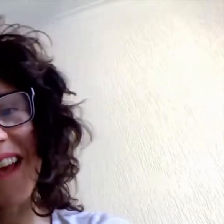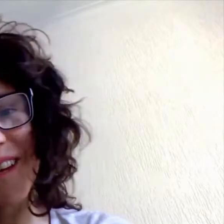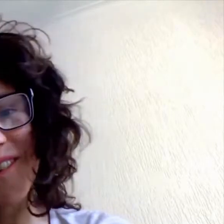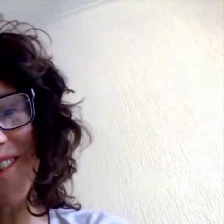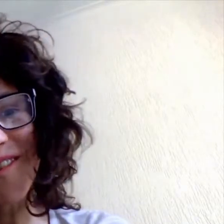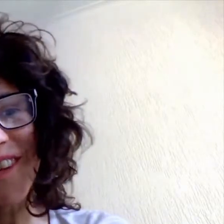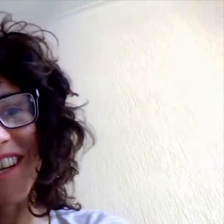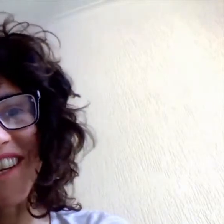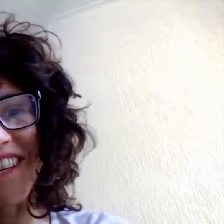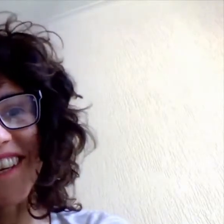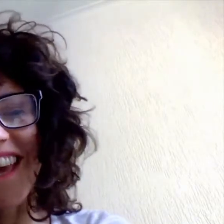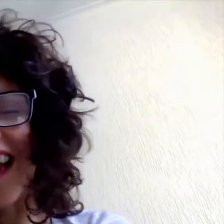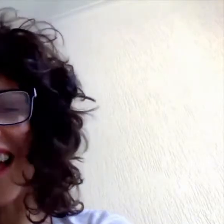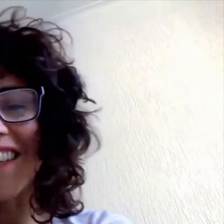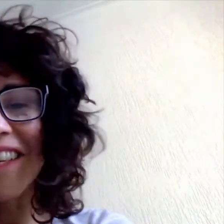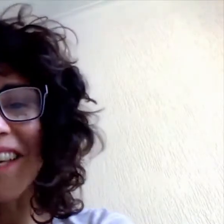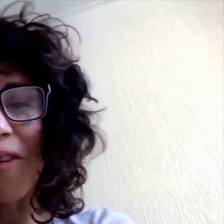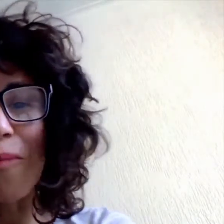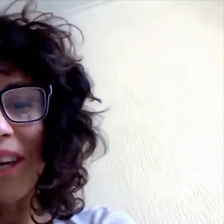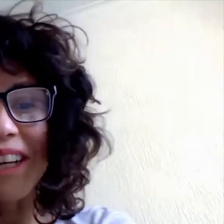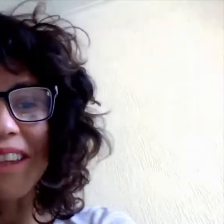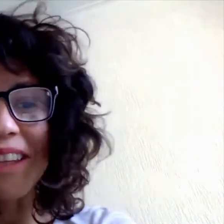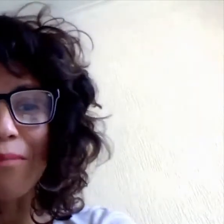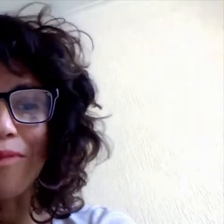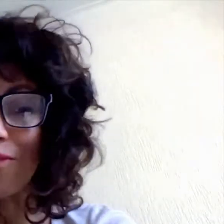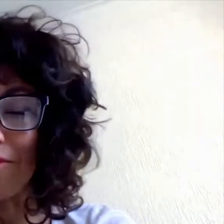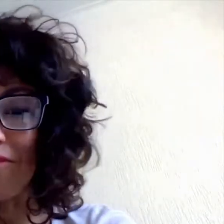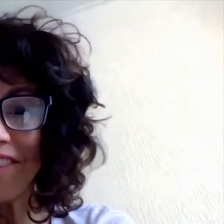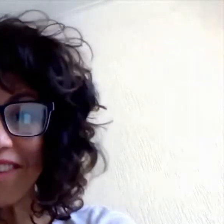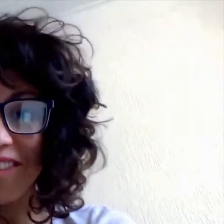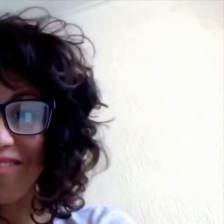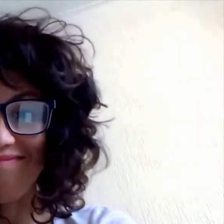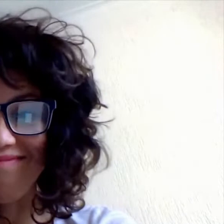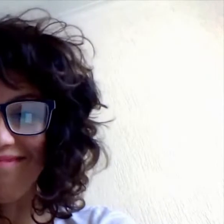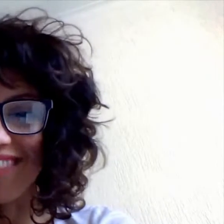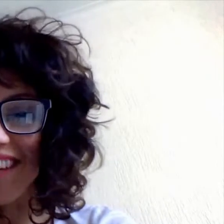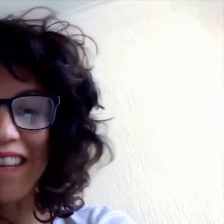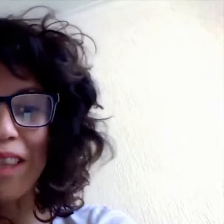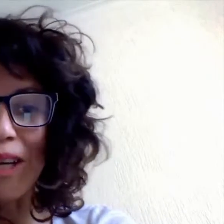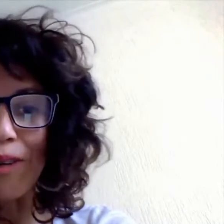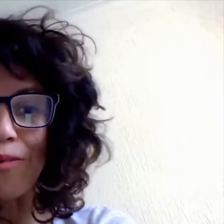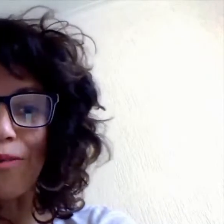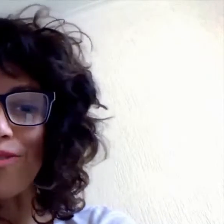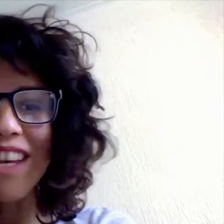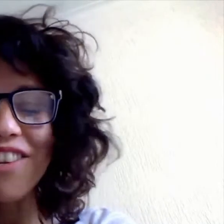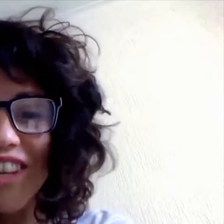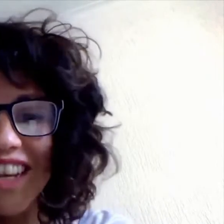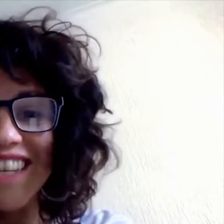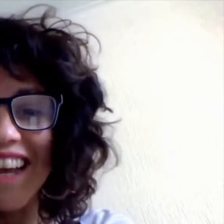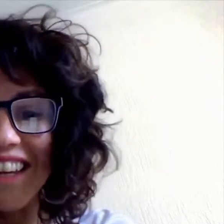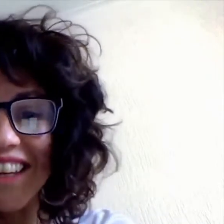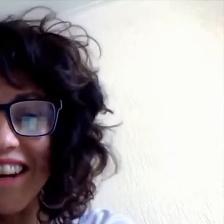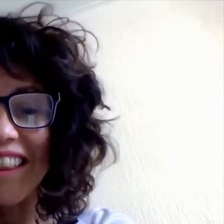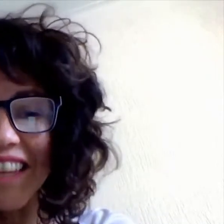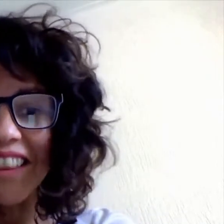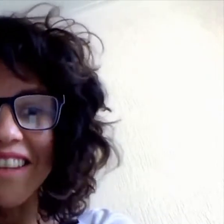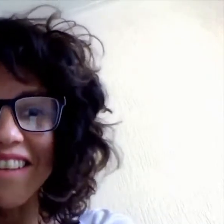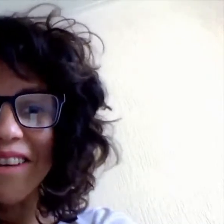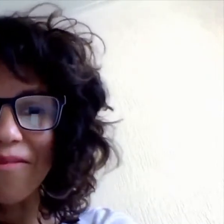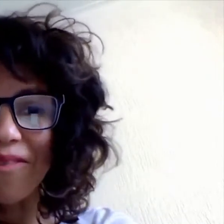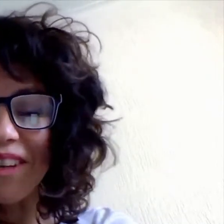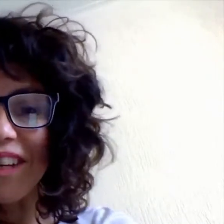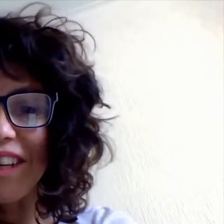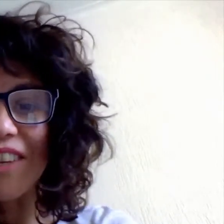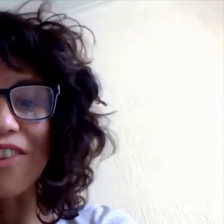primavera de cada ano nos dai hoje. Encantai nosso jardim, assim como encantamos o do vizinho.